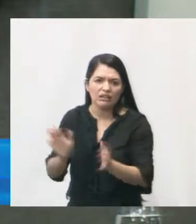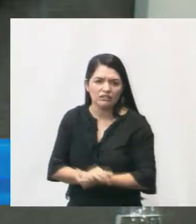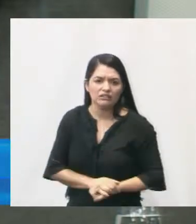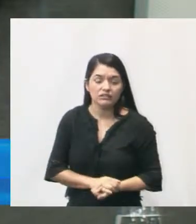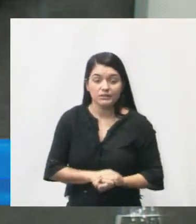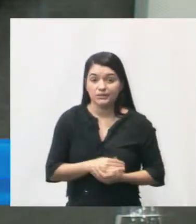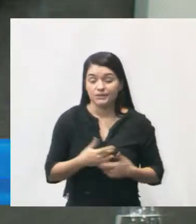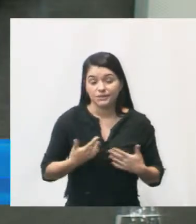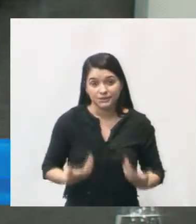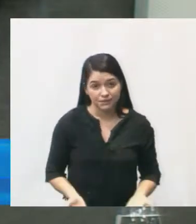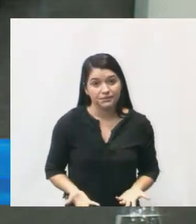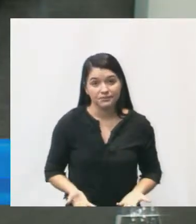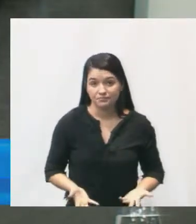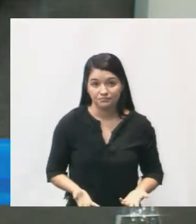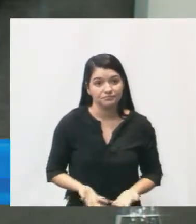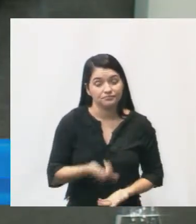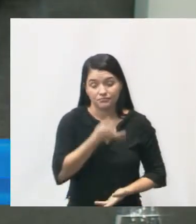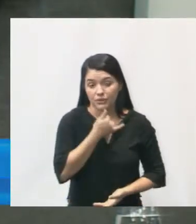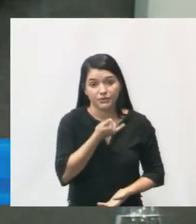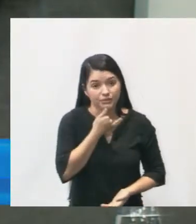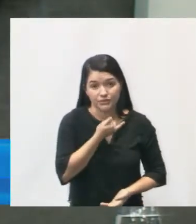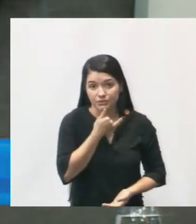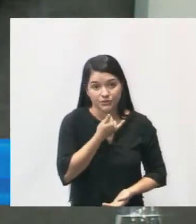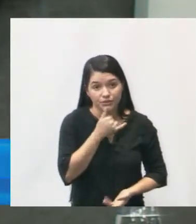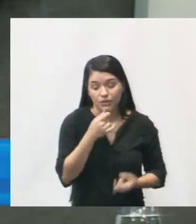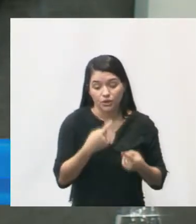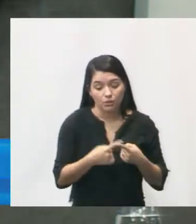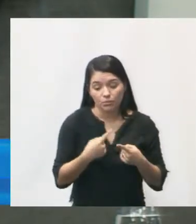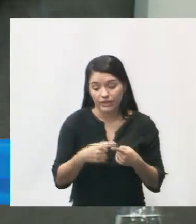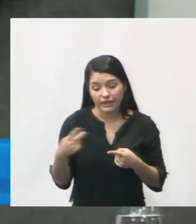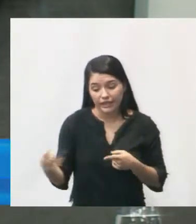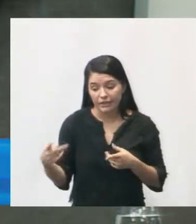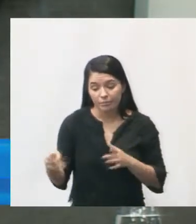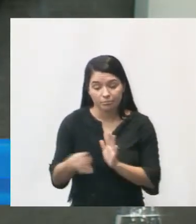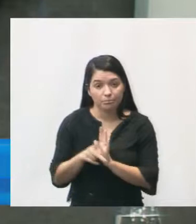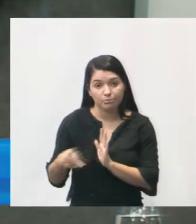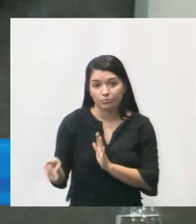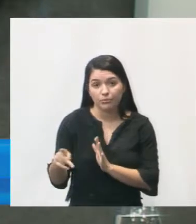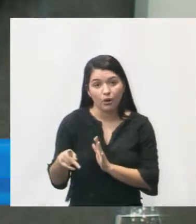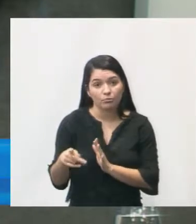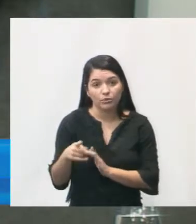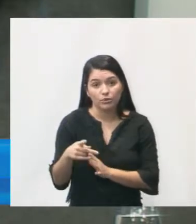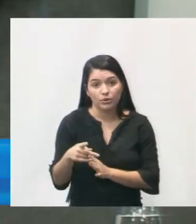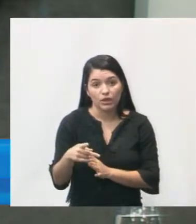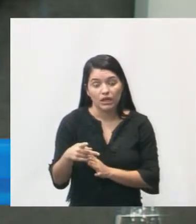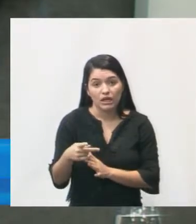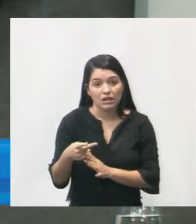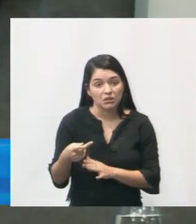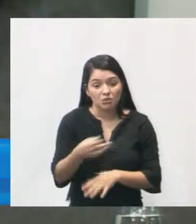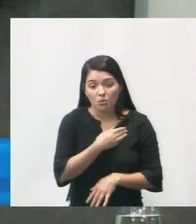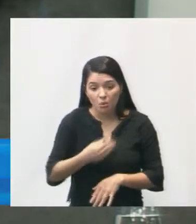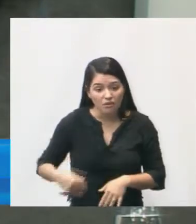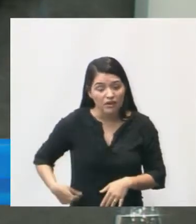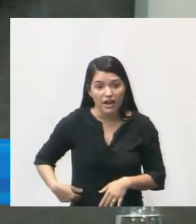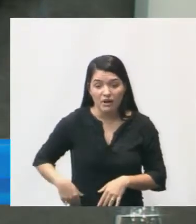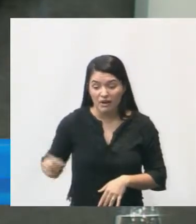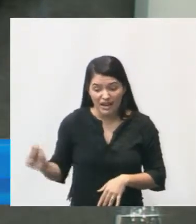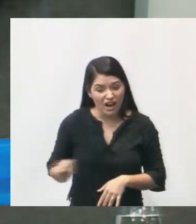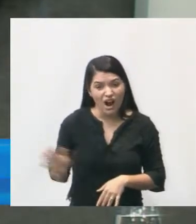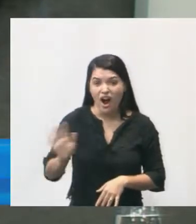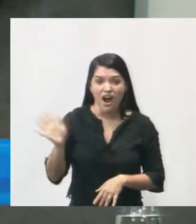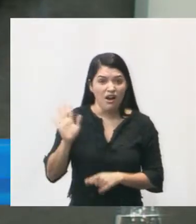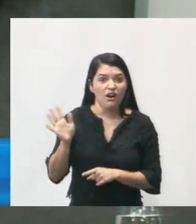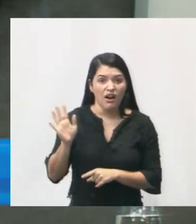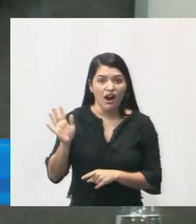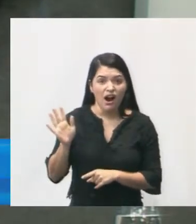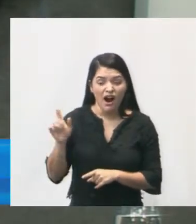Assim, é triste, porque ele é um patrimônio público e é caro. Mesmo a grama velha, ela pode ser